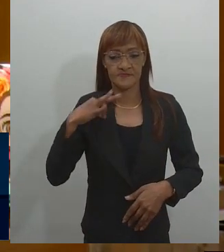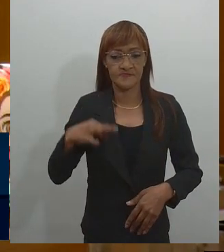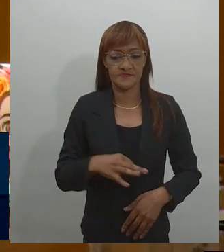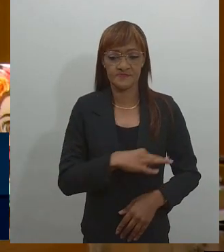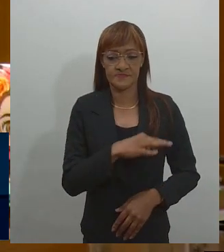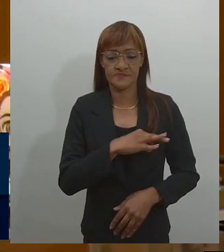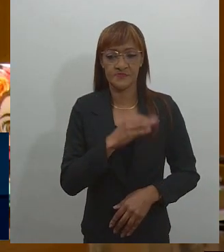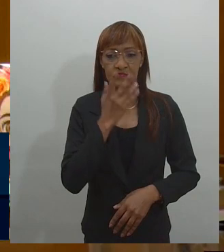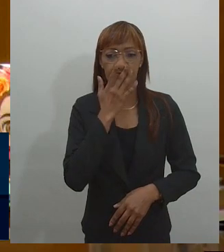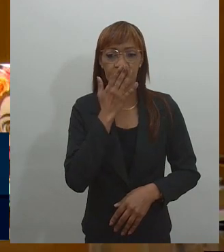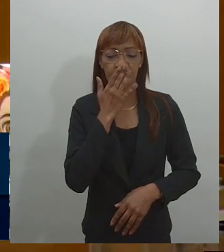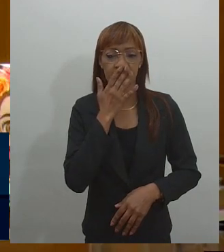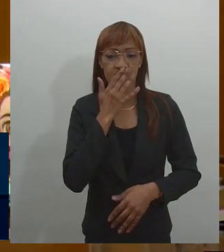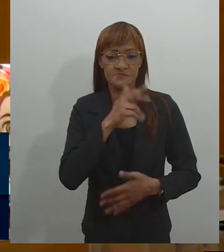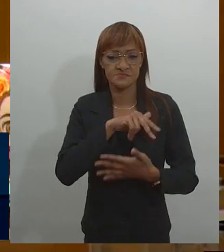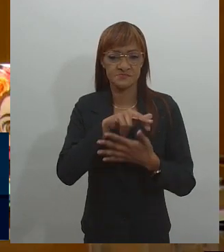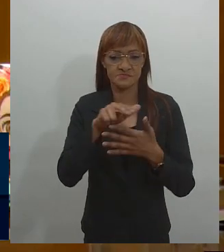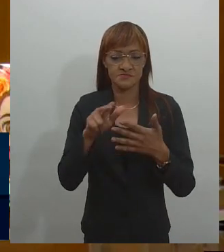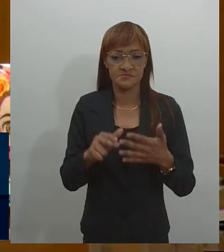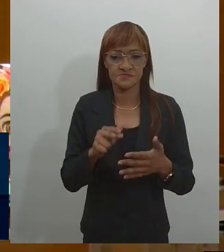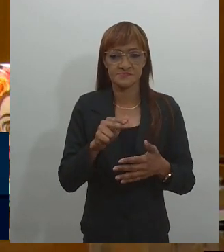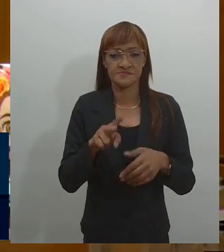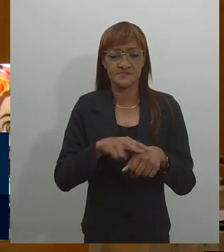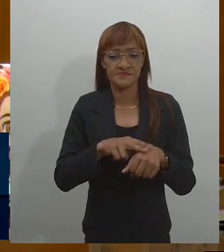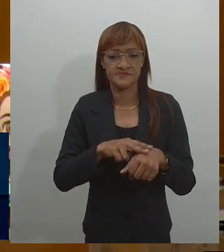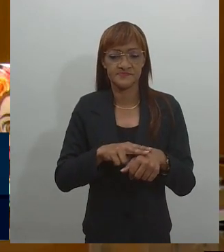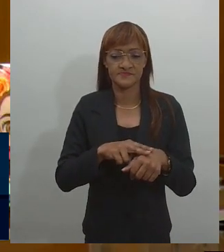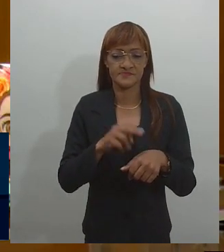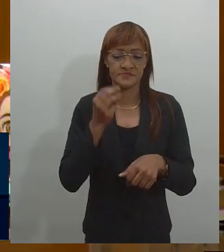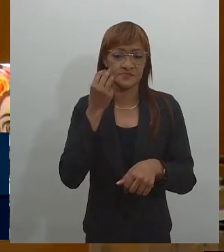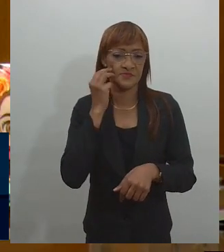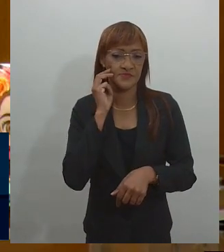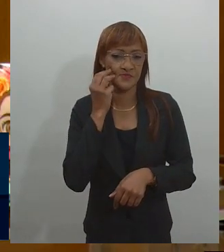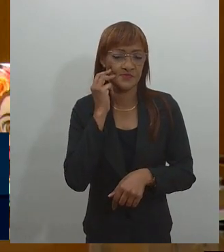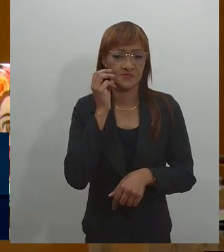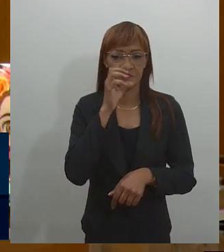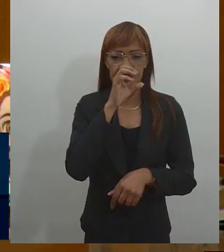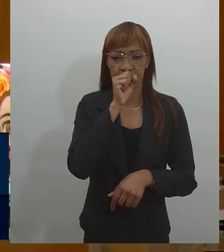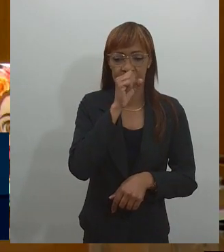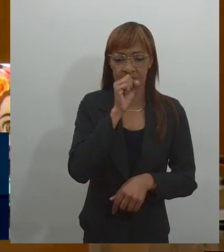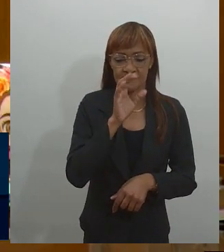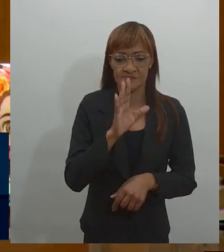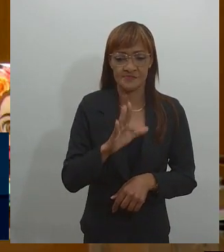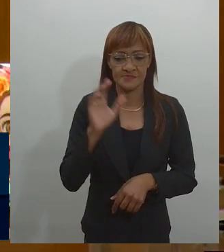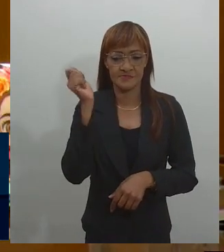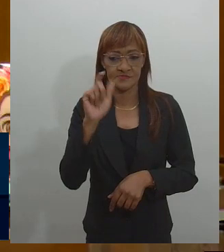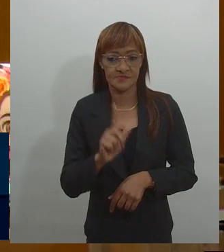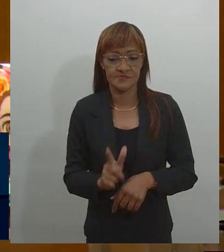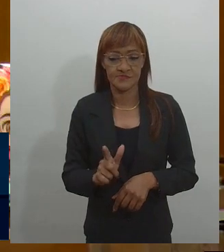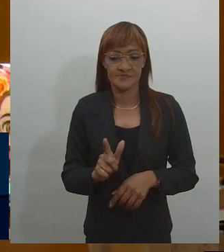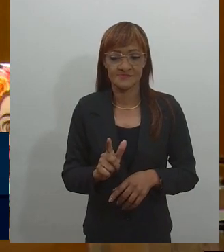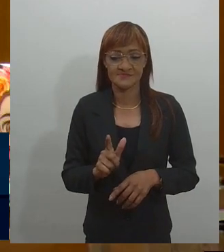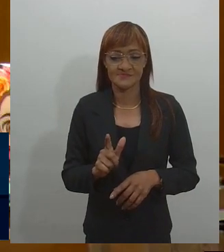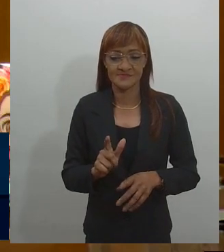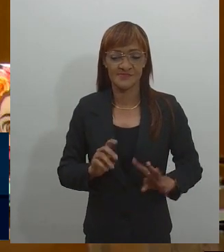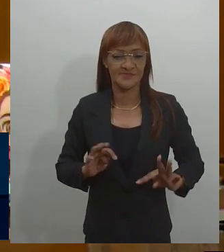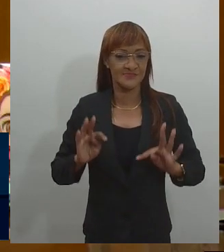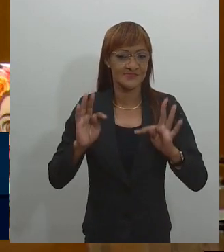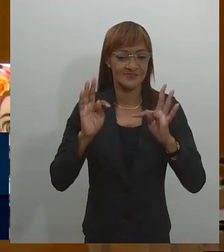laranja, rosa, azul, toda americana, porque acabei de